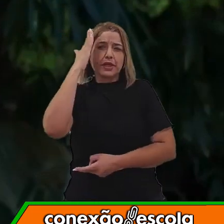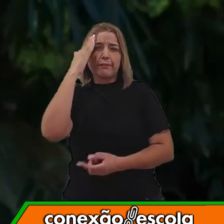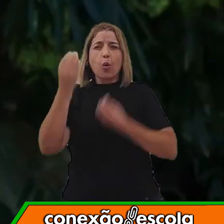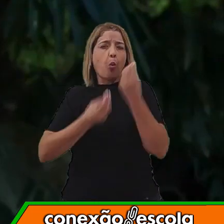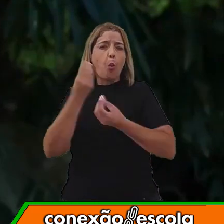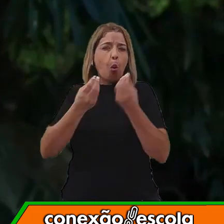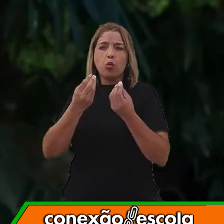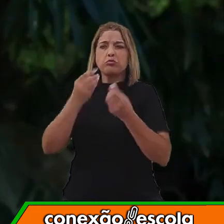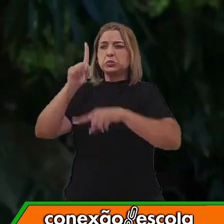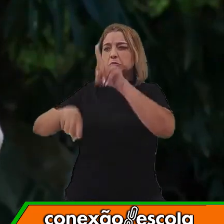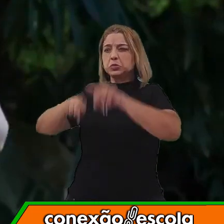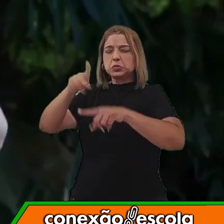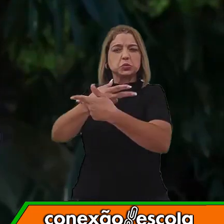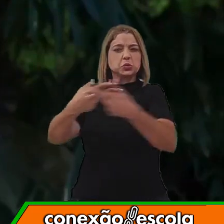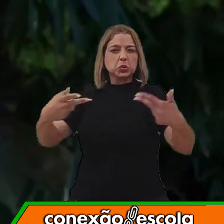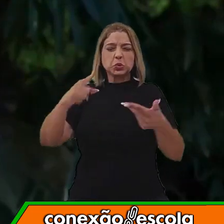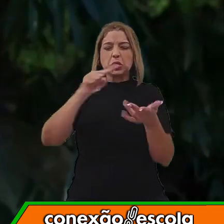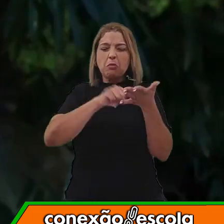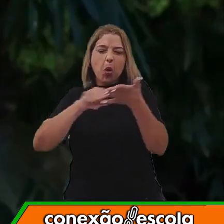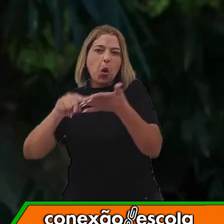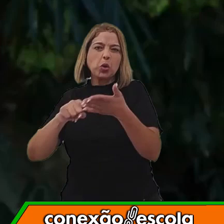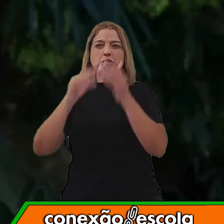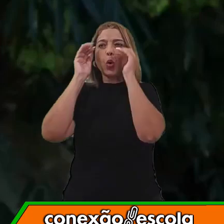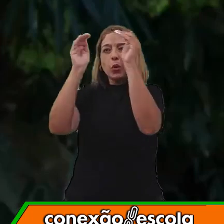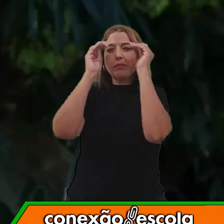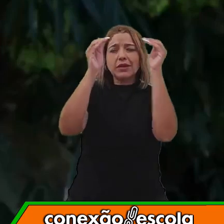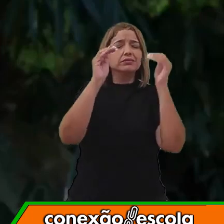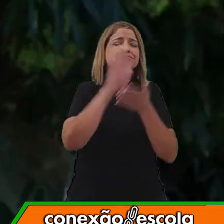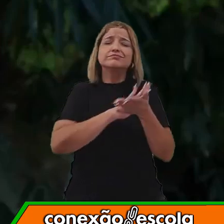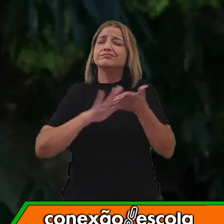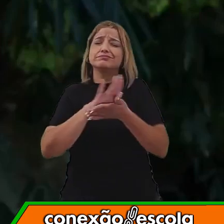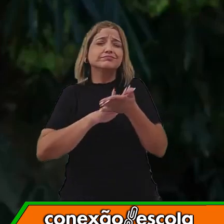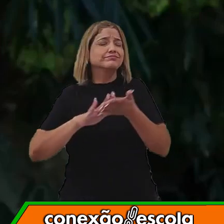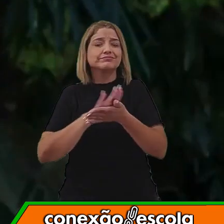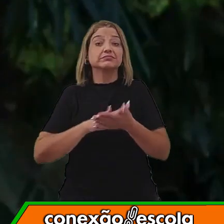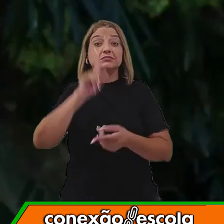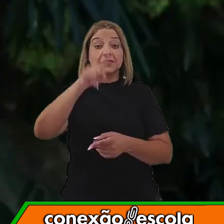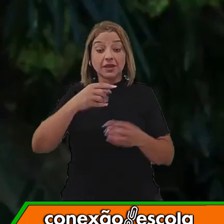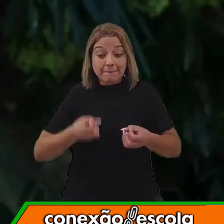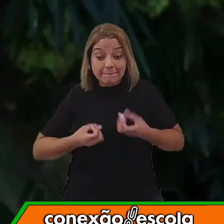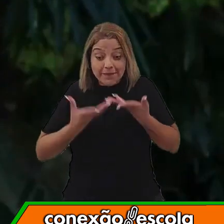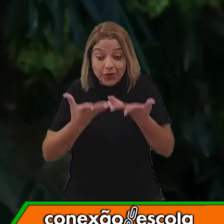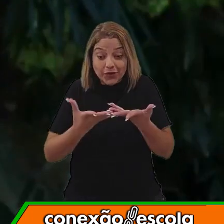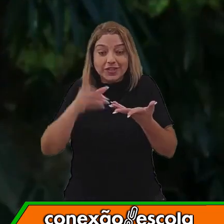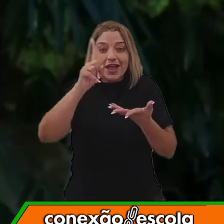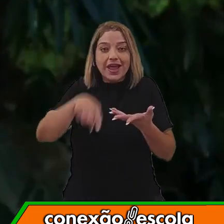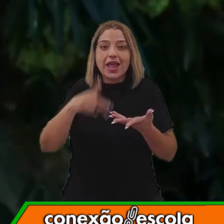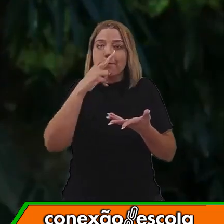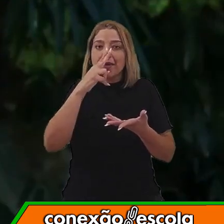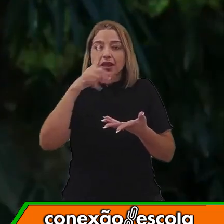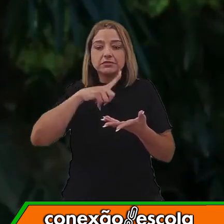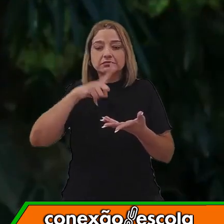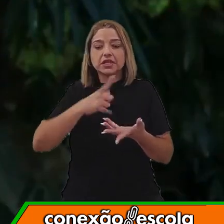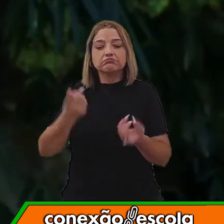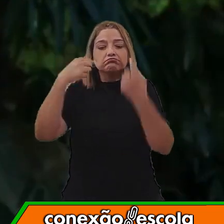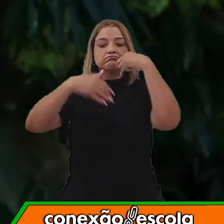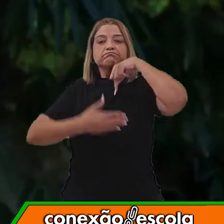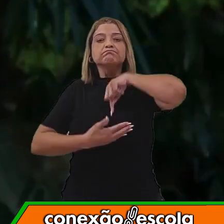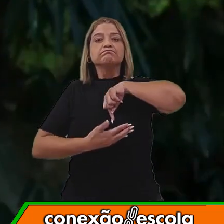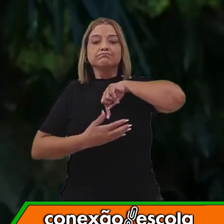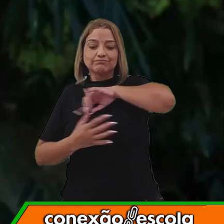das coisas, nem para apertar botões ou comandos de voz. O manual da poesia é o que cabe dentro e fora do